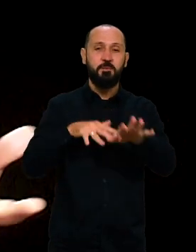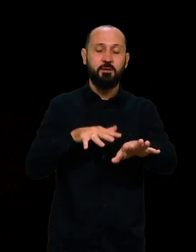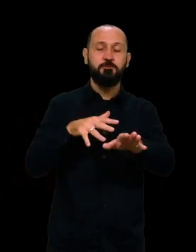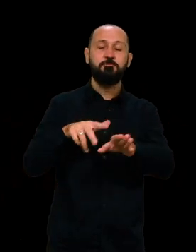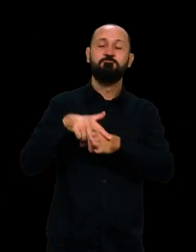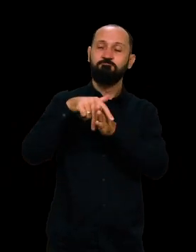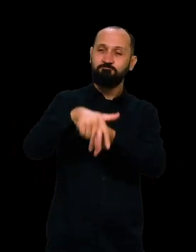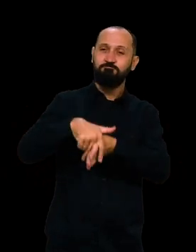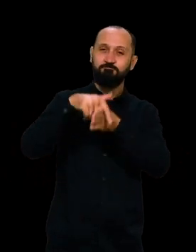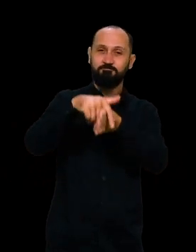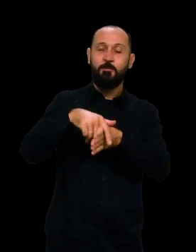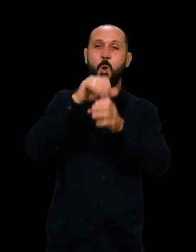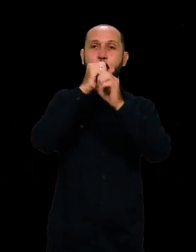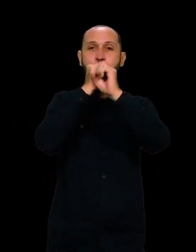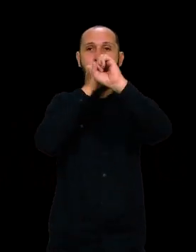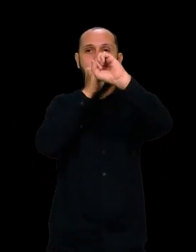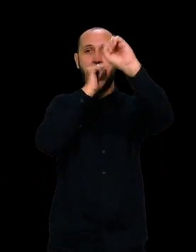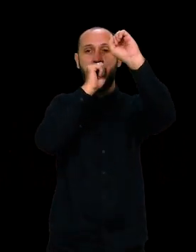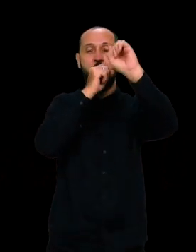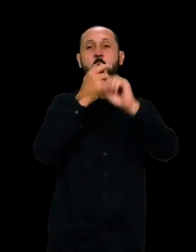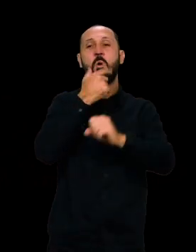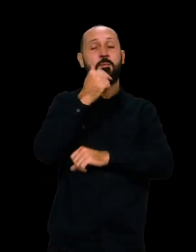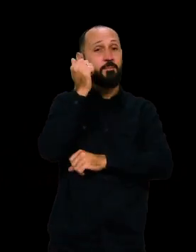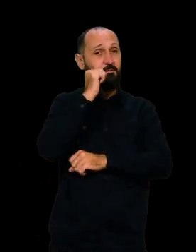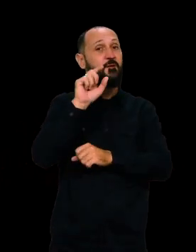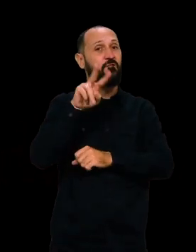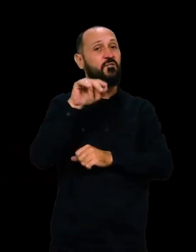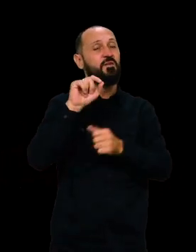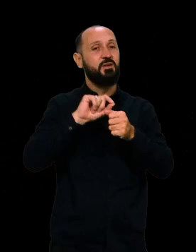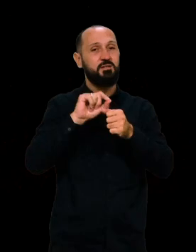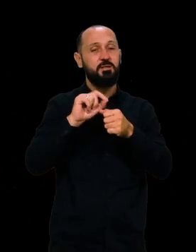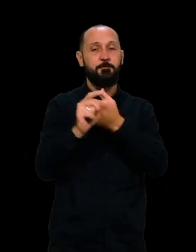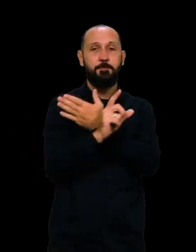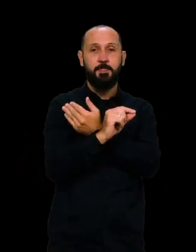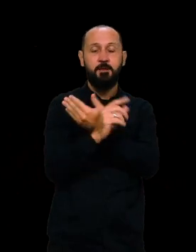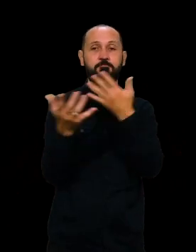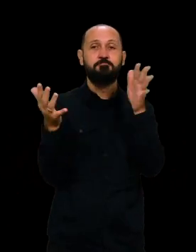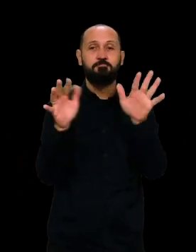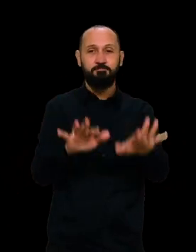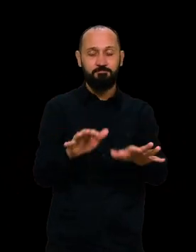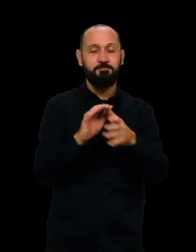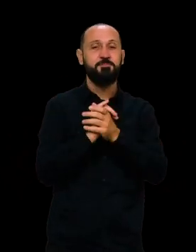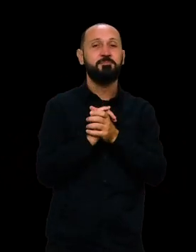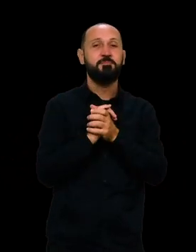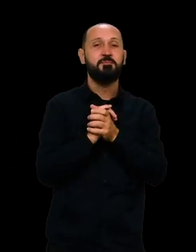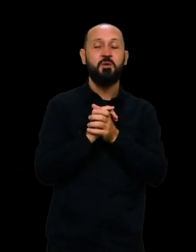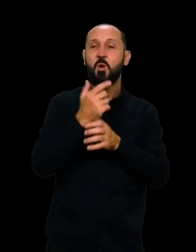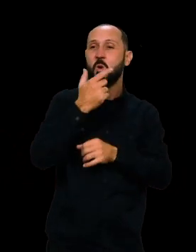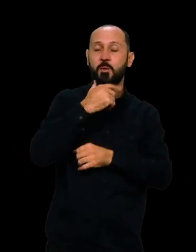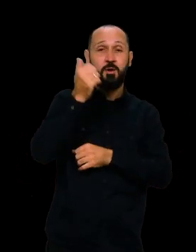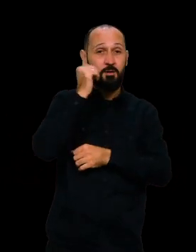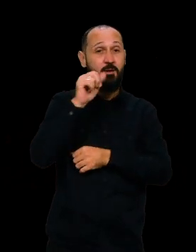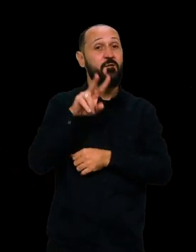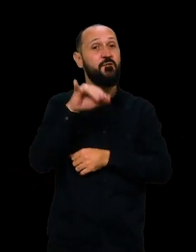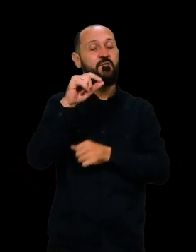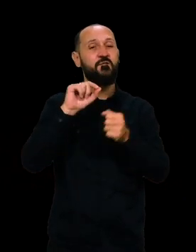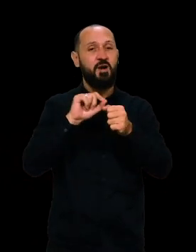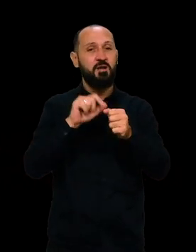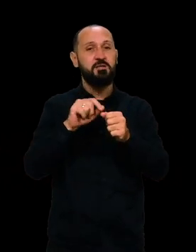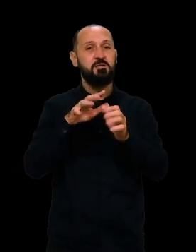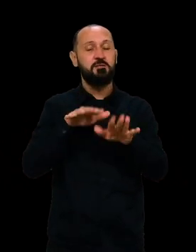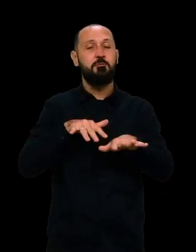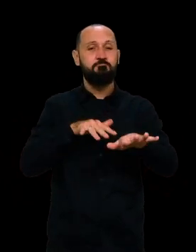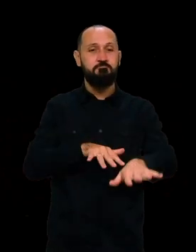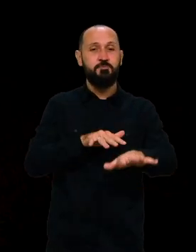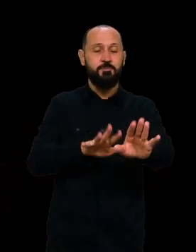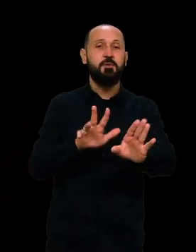também de fazer uma comitiva pantaneira, tá? Aos 11 anos, assim, os meninos vão fazer, meninos e meninas, tá? O Pantanal, ele é inclusivo, o pantaneiro é inclusivo, tá? Os